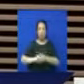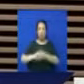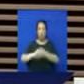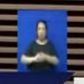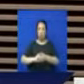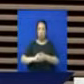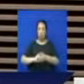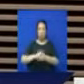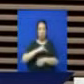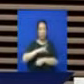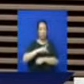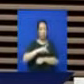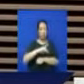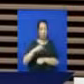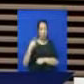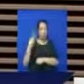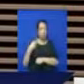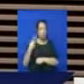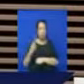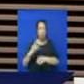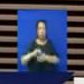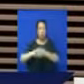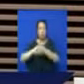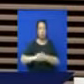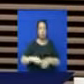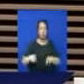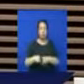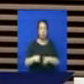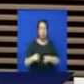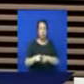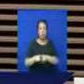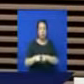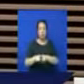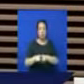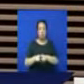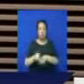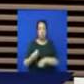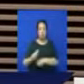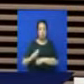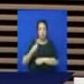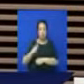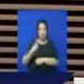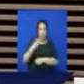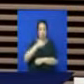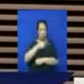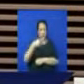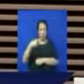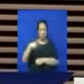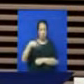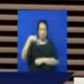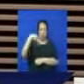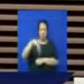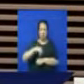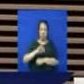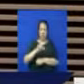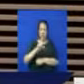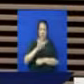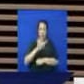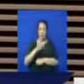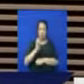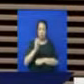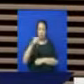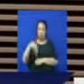presidente Andréa, saúdo também a presença aqui do pastor Milton Silveira